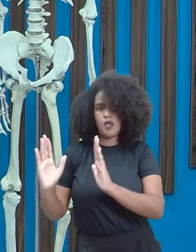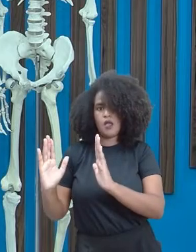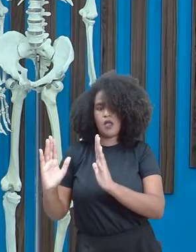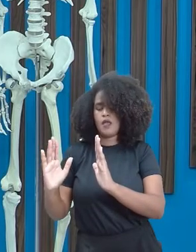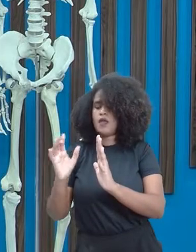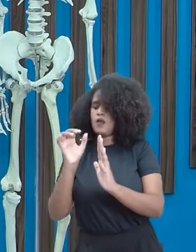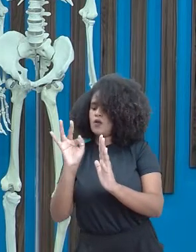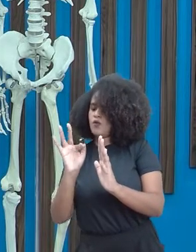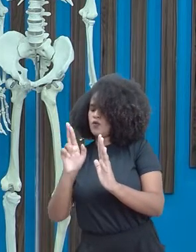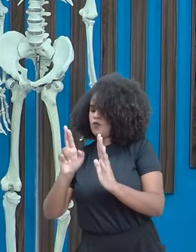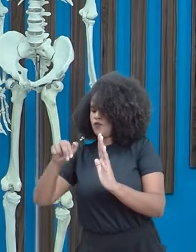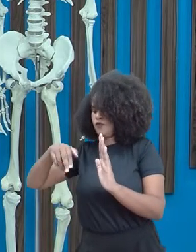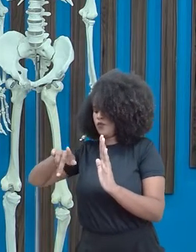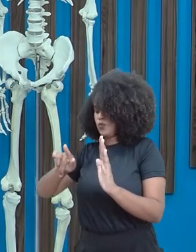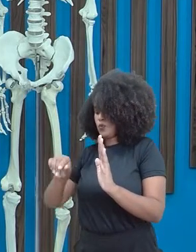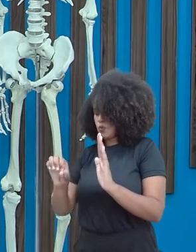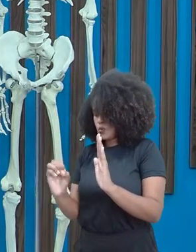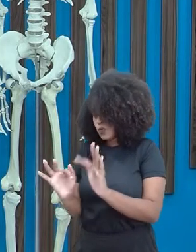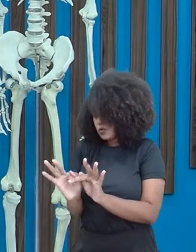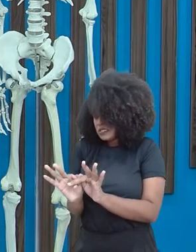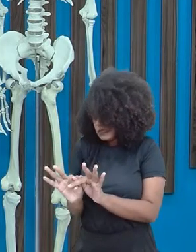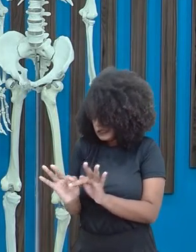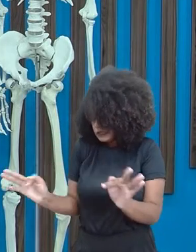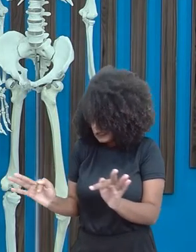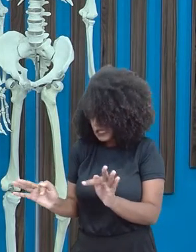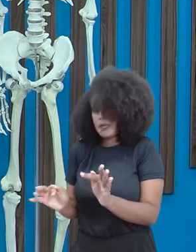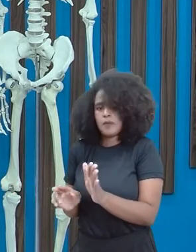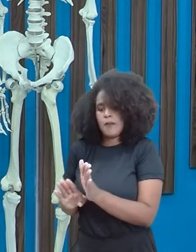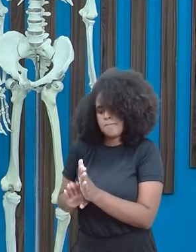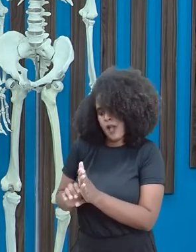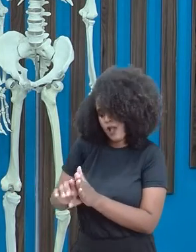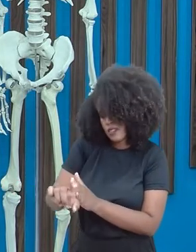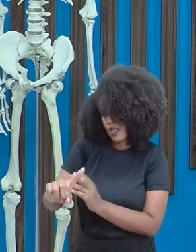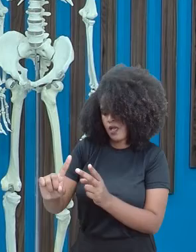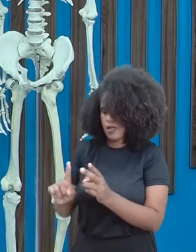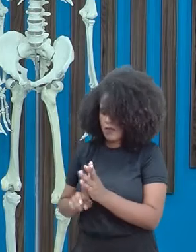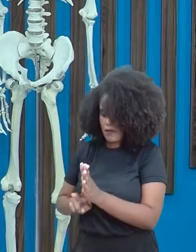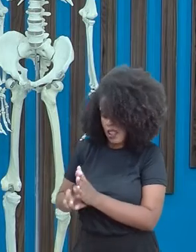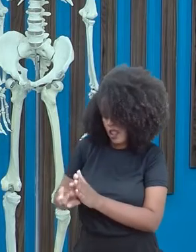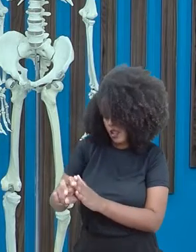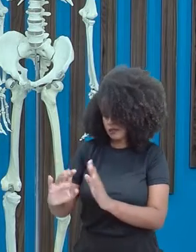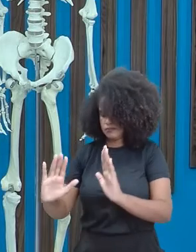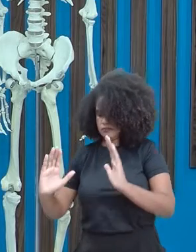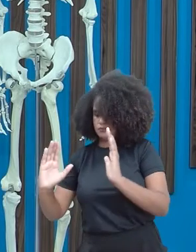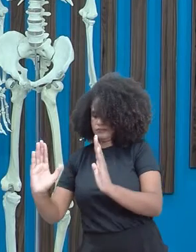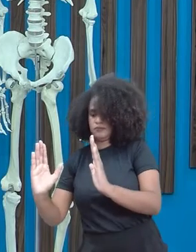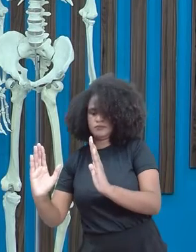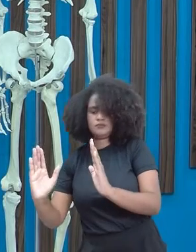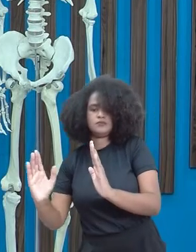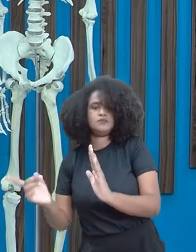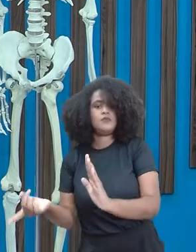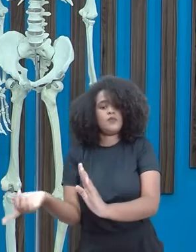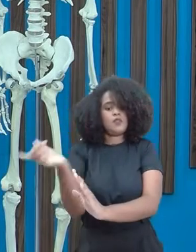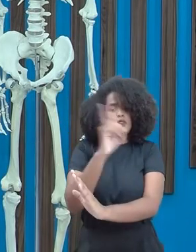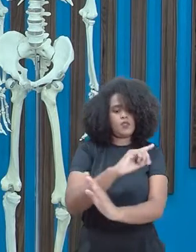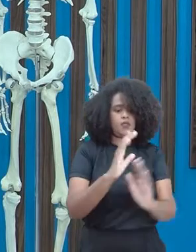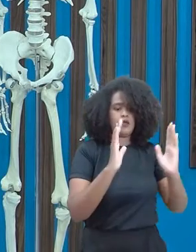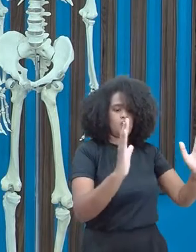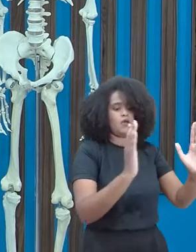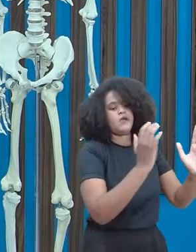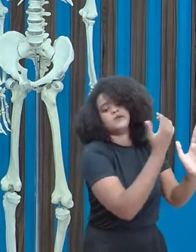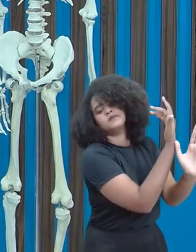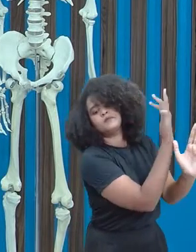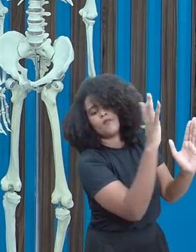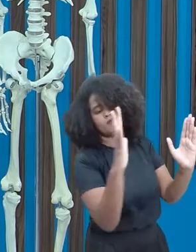os fungos. Eu vou colocar os seres mais simples, protozoários e as bactérias. Lá nos vegetais, ele disse, agora vai se bifurcar,